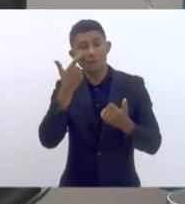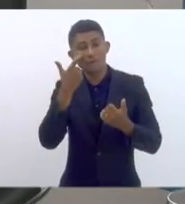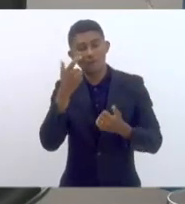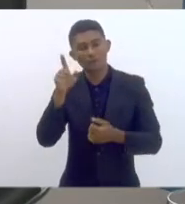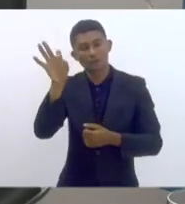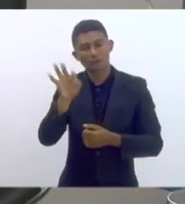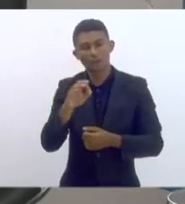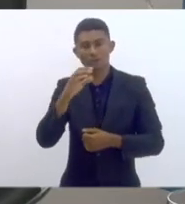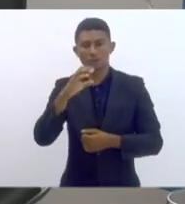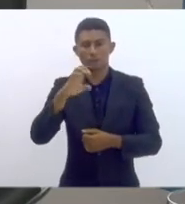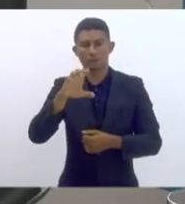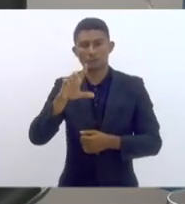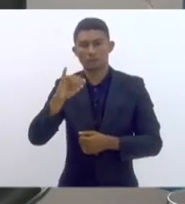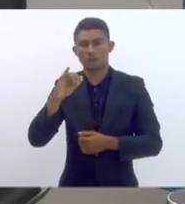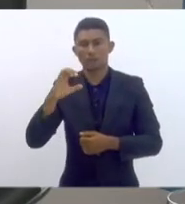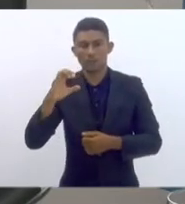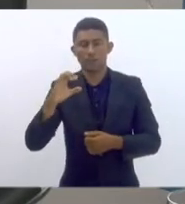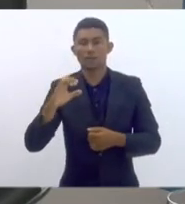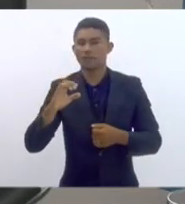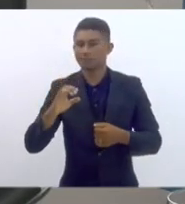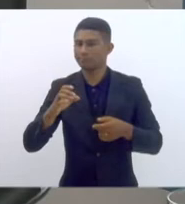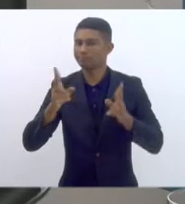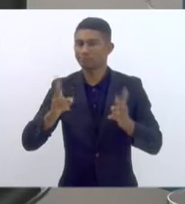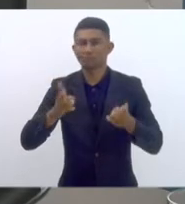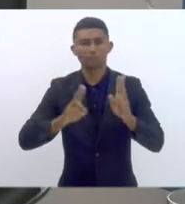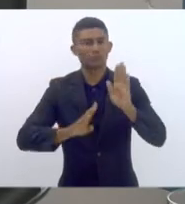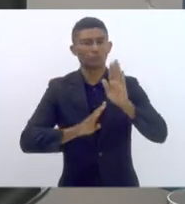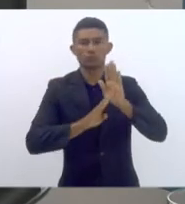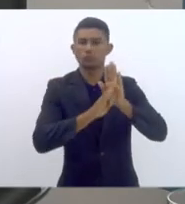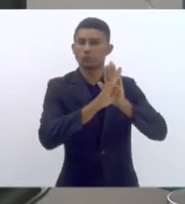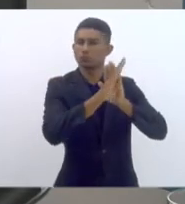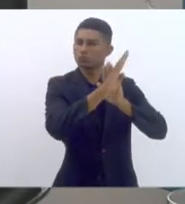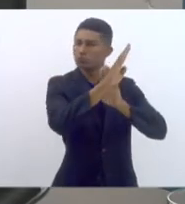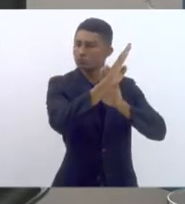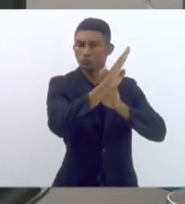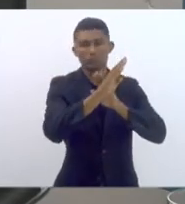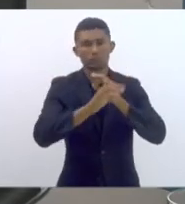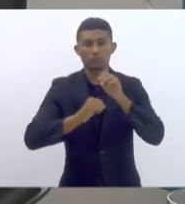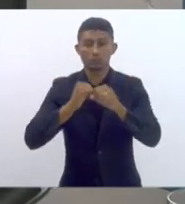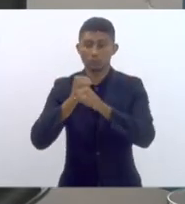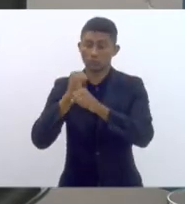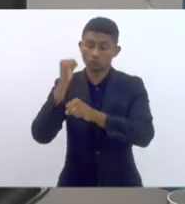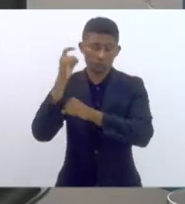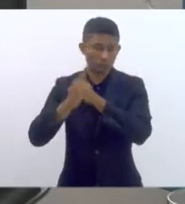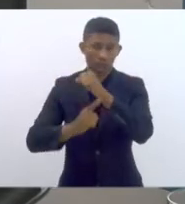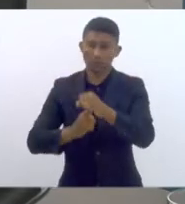Selic continuar com viés alta durante pelo menos mais um ano, a taxa Selic, né?